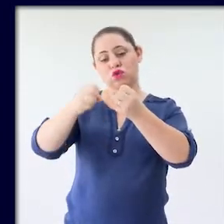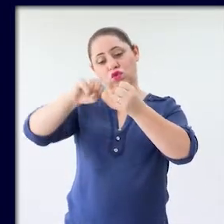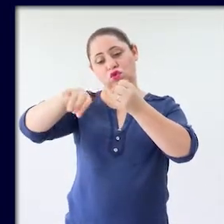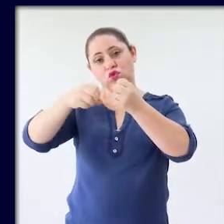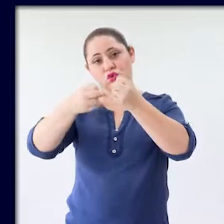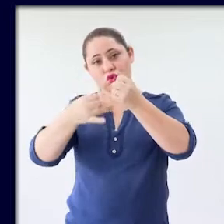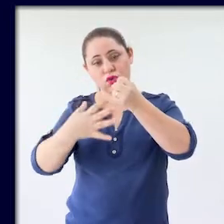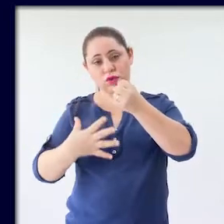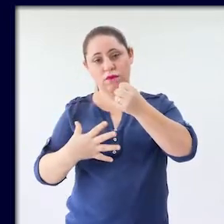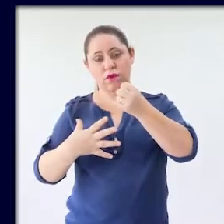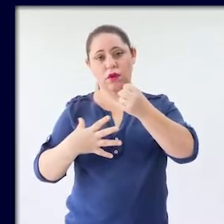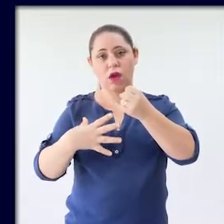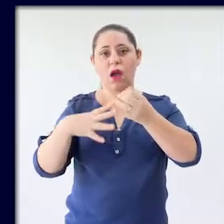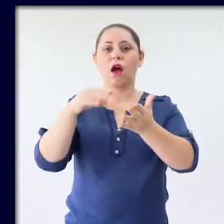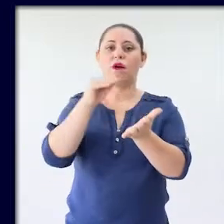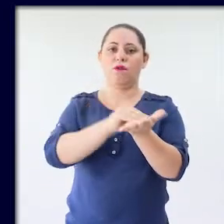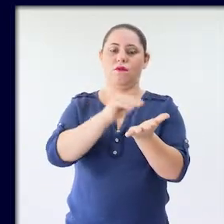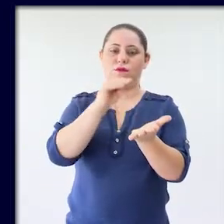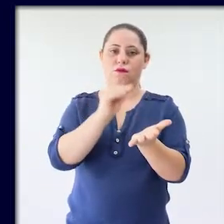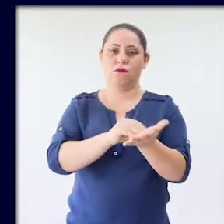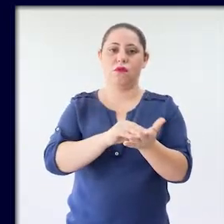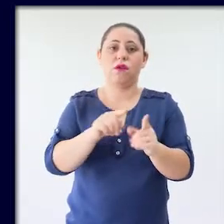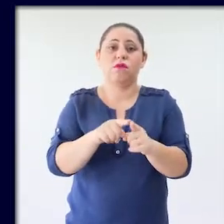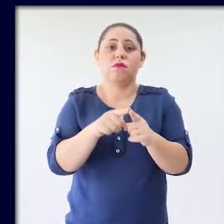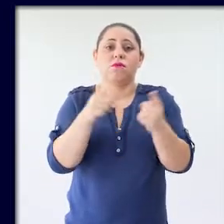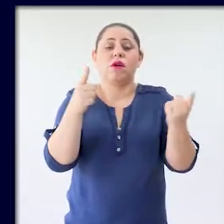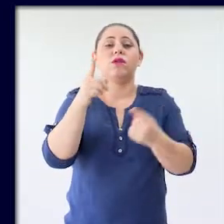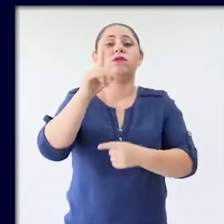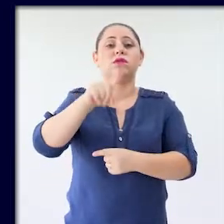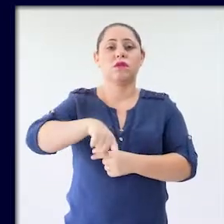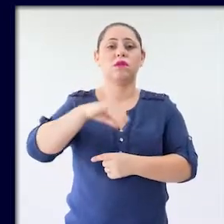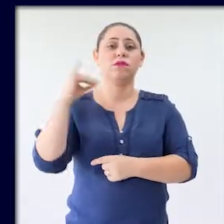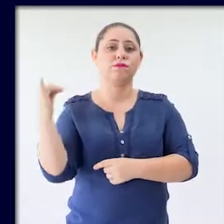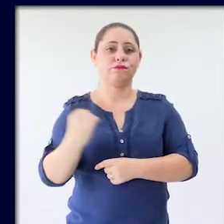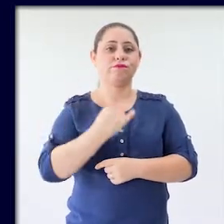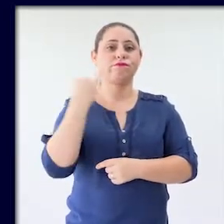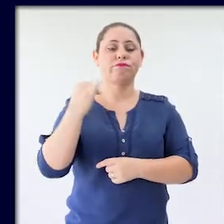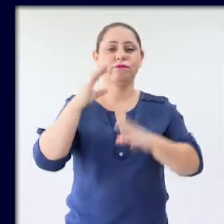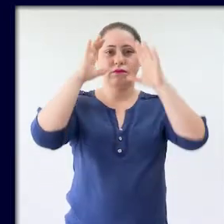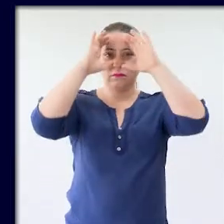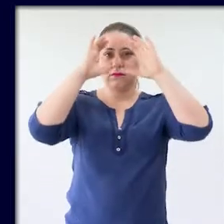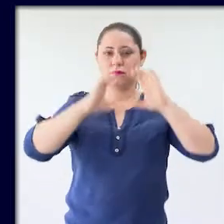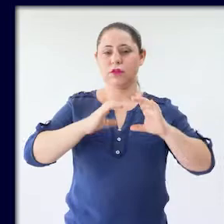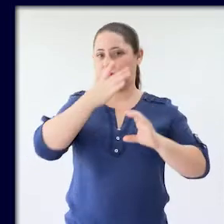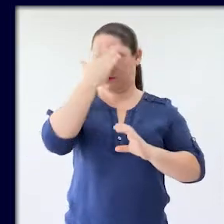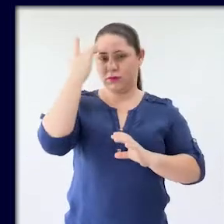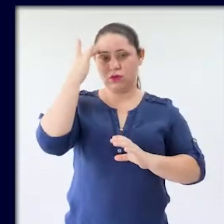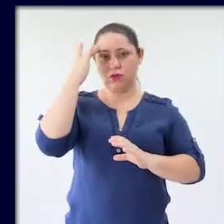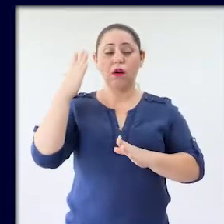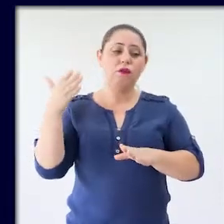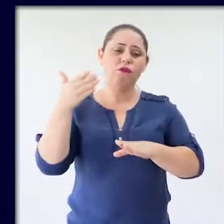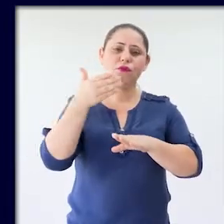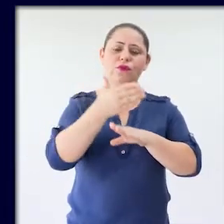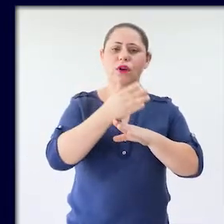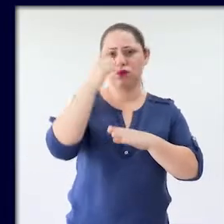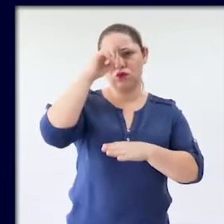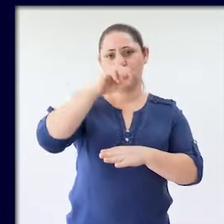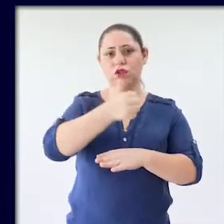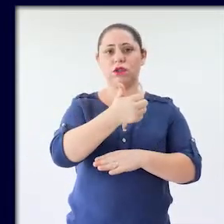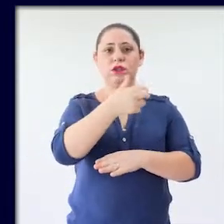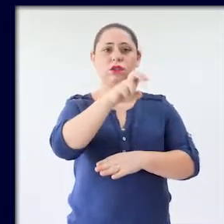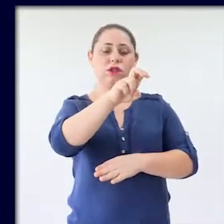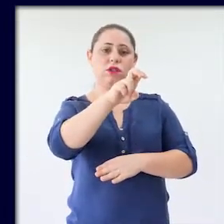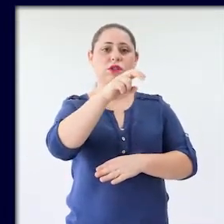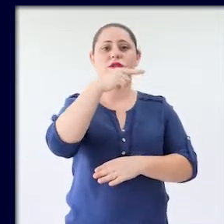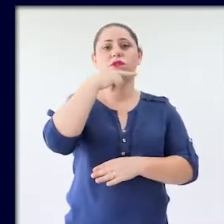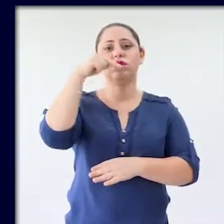ausência, sem que isso tenha qualquer implicação negativa. Mas é importante que o cidadão, o eleitor, compareça